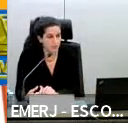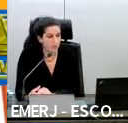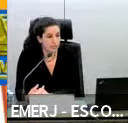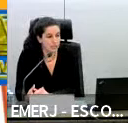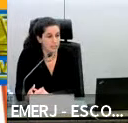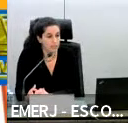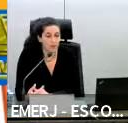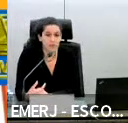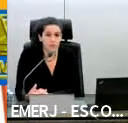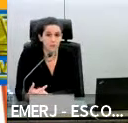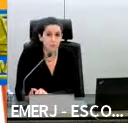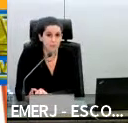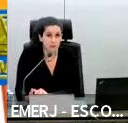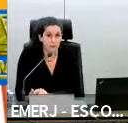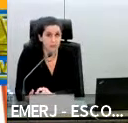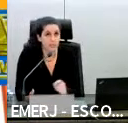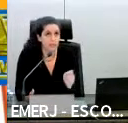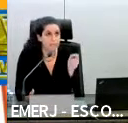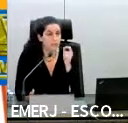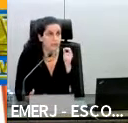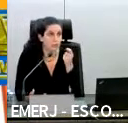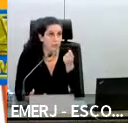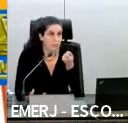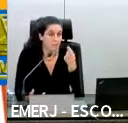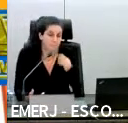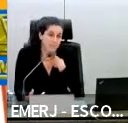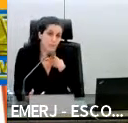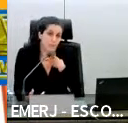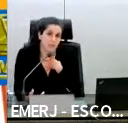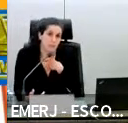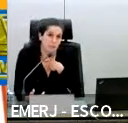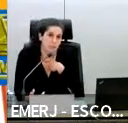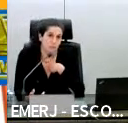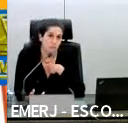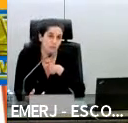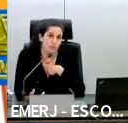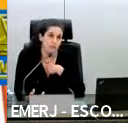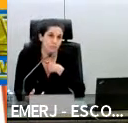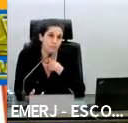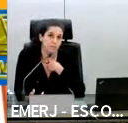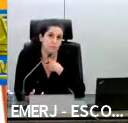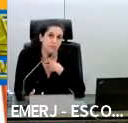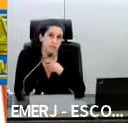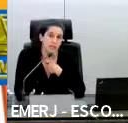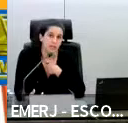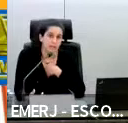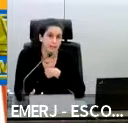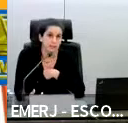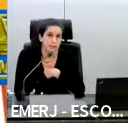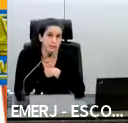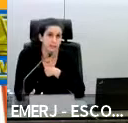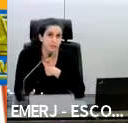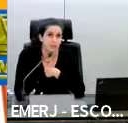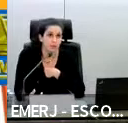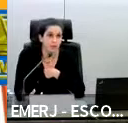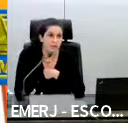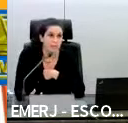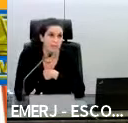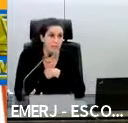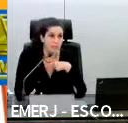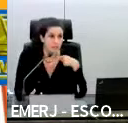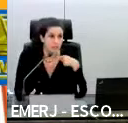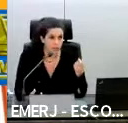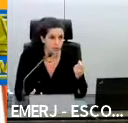justiça e quais os obstáculos. E aí o que pessoalmente me interessou muito era tentar entender como é